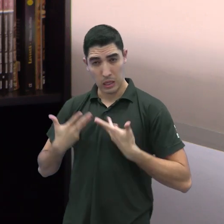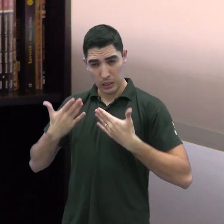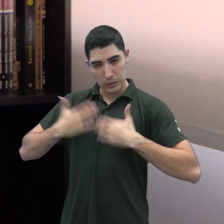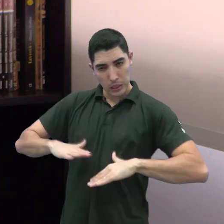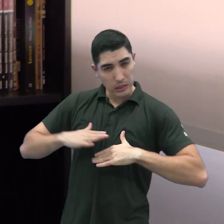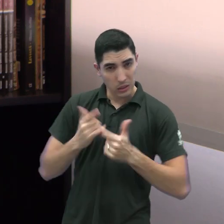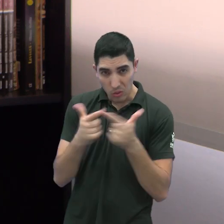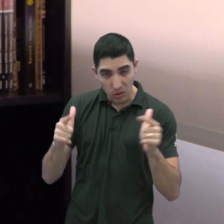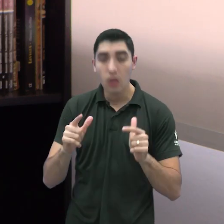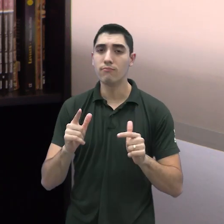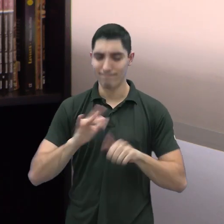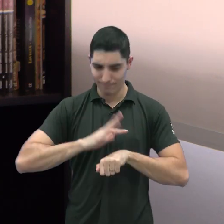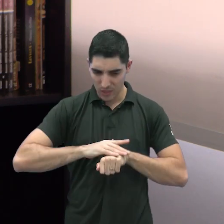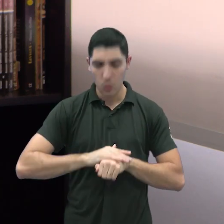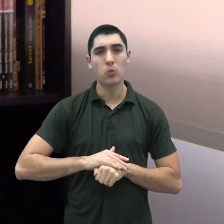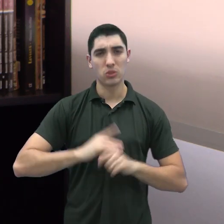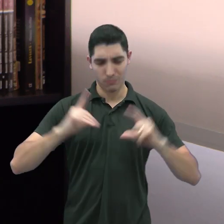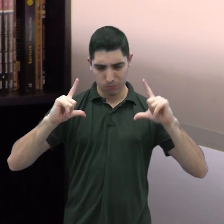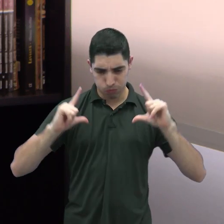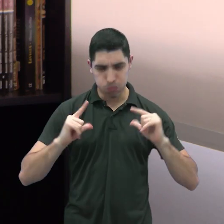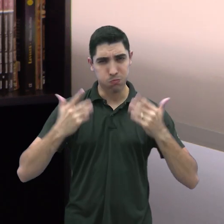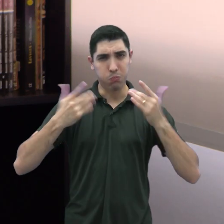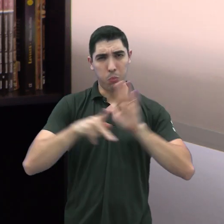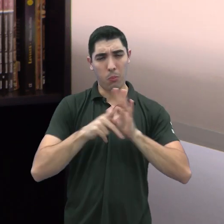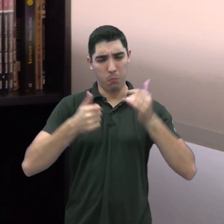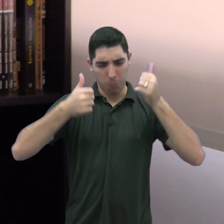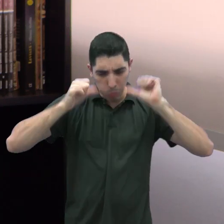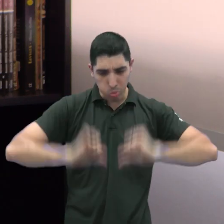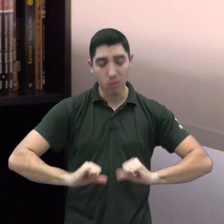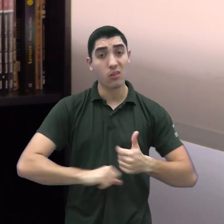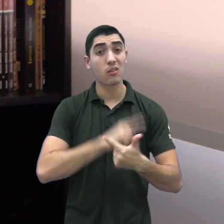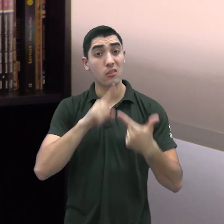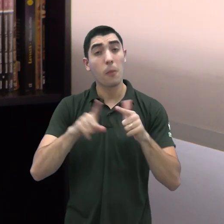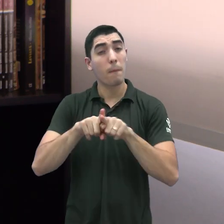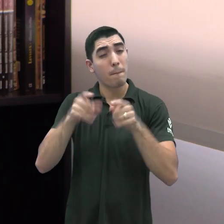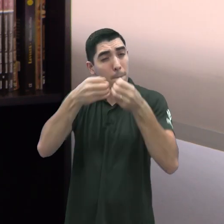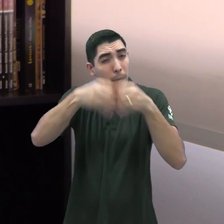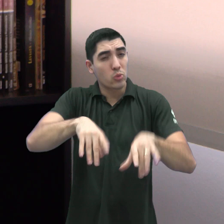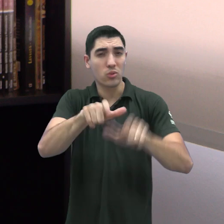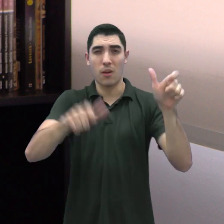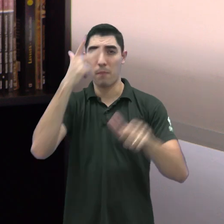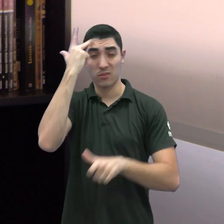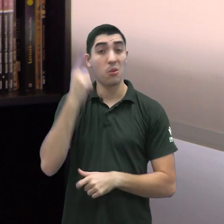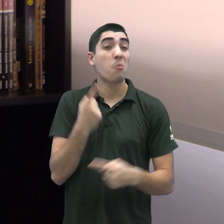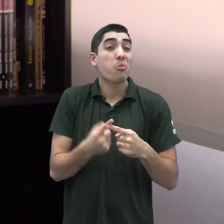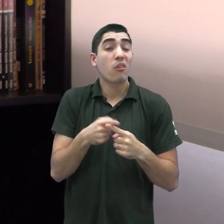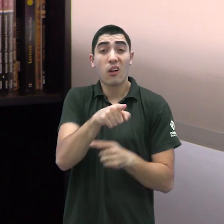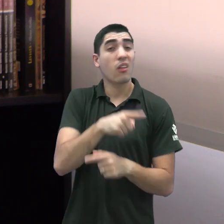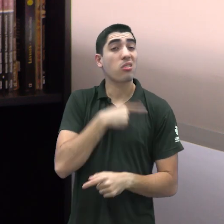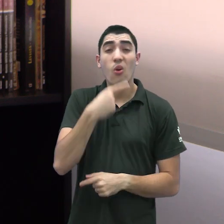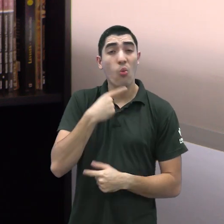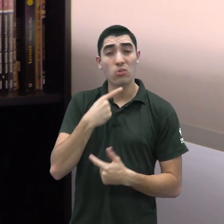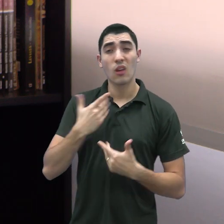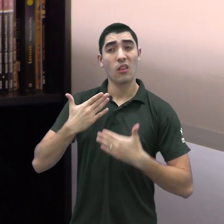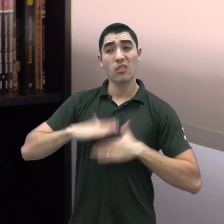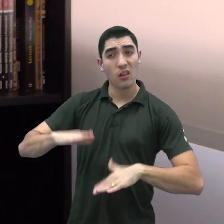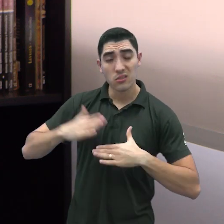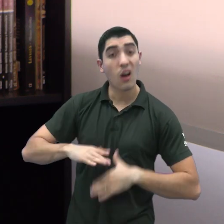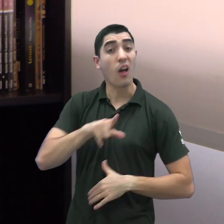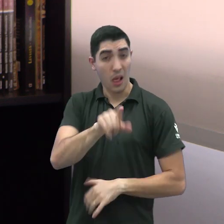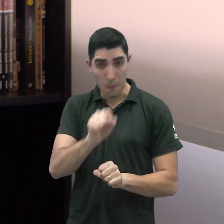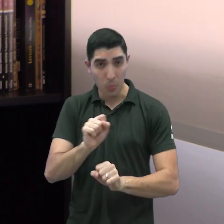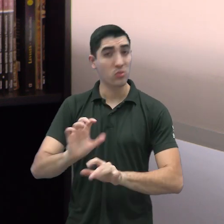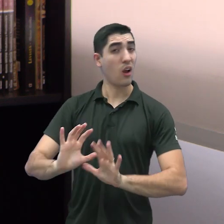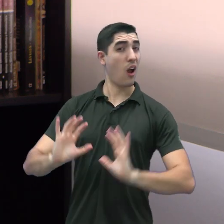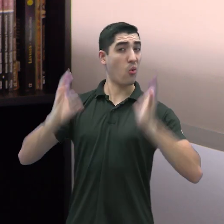descanso causa muitos prejuízos à saúde do empregado e prejuízo ao empregador. O empregado que não descansa está mais